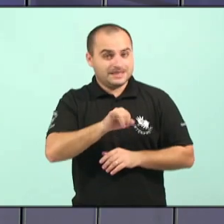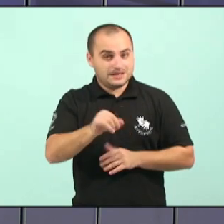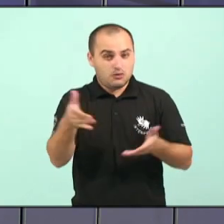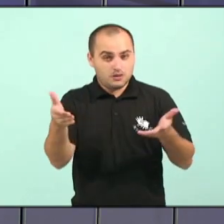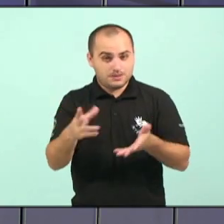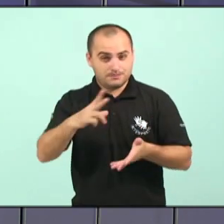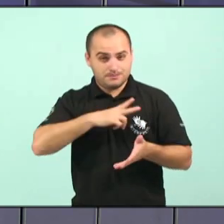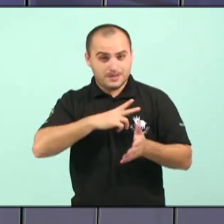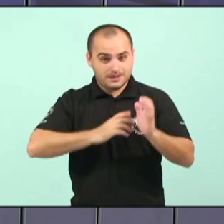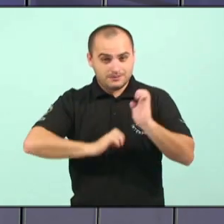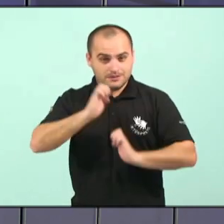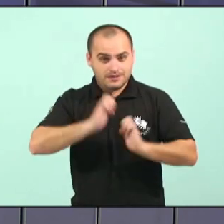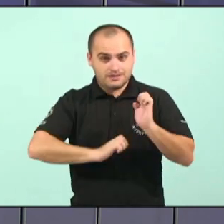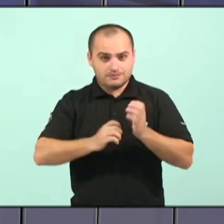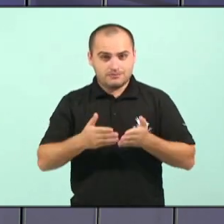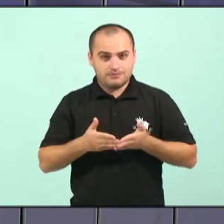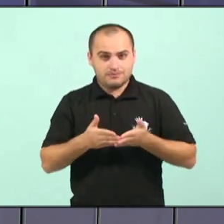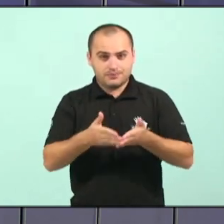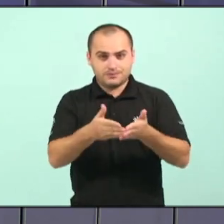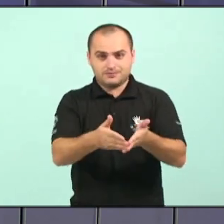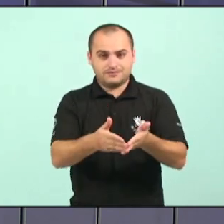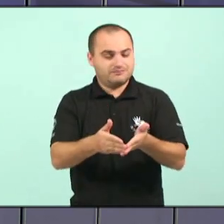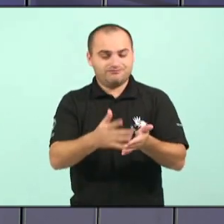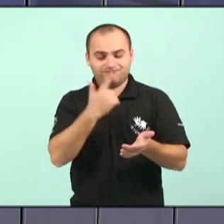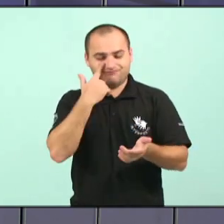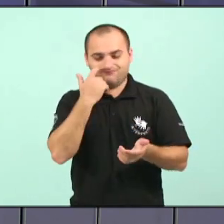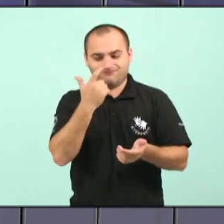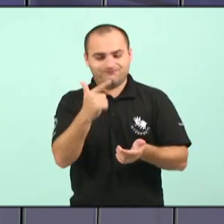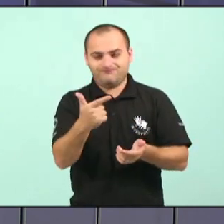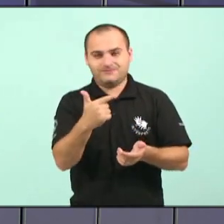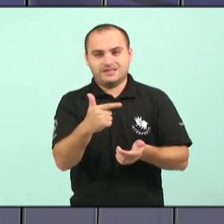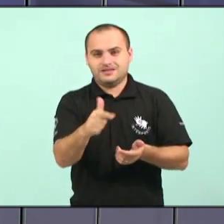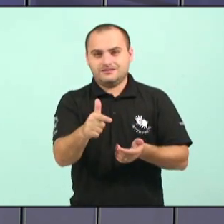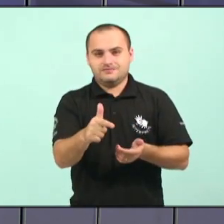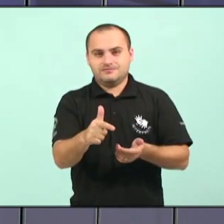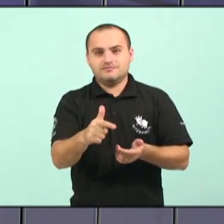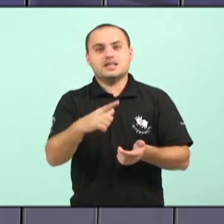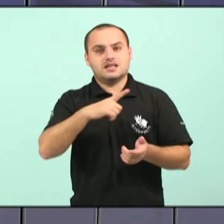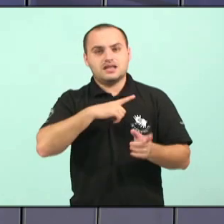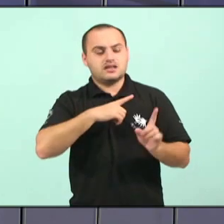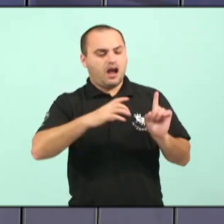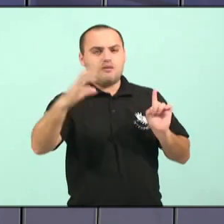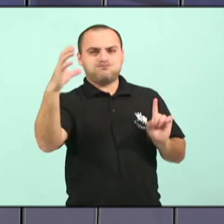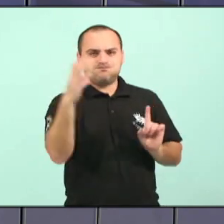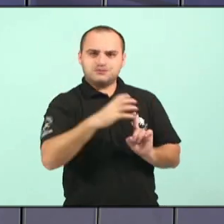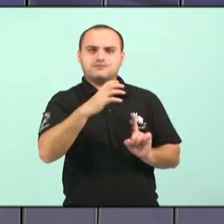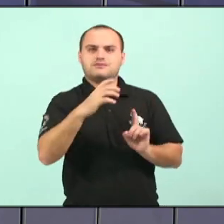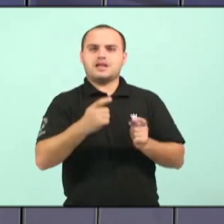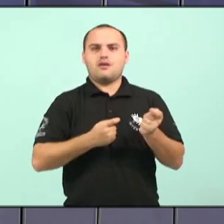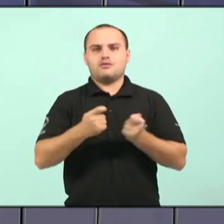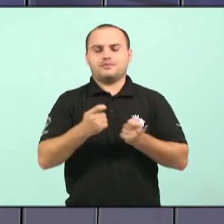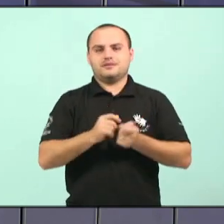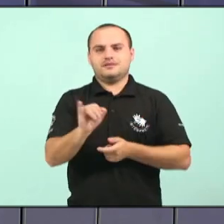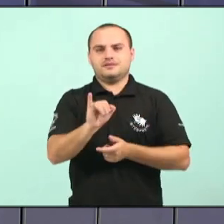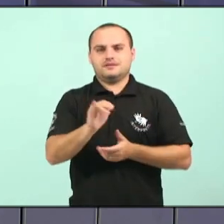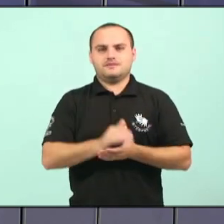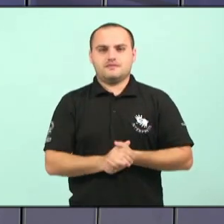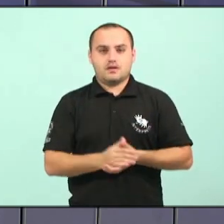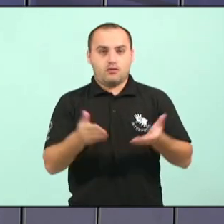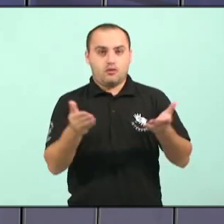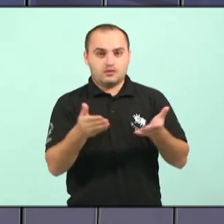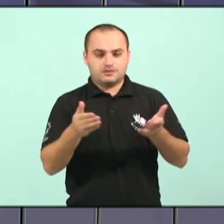privatizada, o nosso porto não seria mais interessante e iria impactar e muito a economia de Itajaí. Hoje o Porto de Itajaí